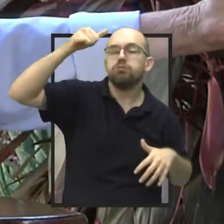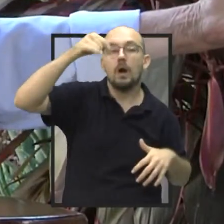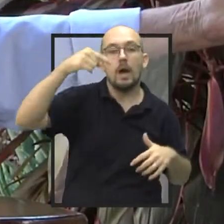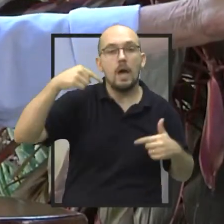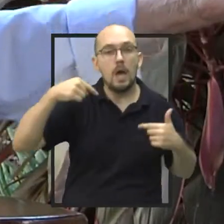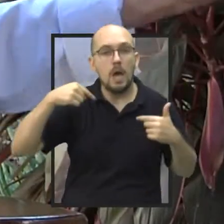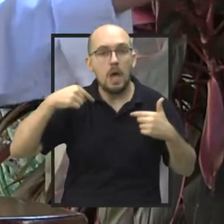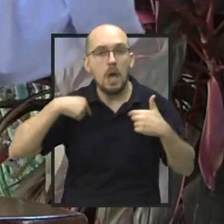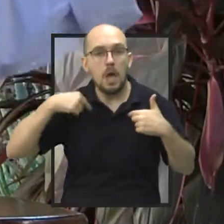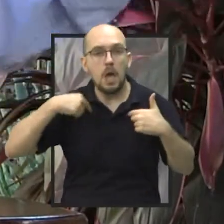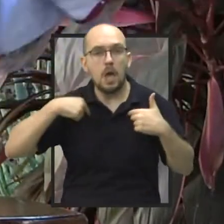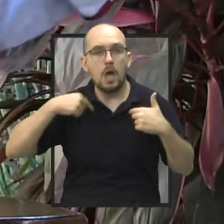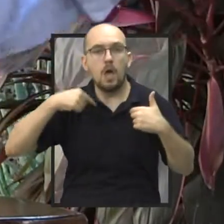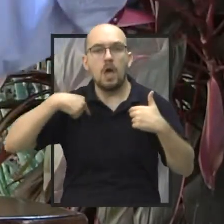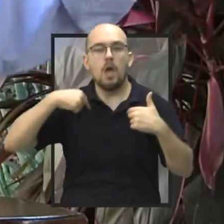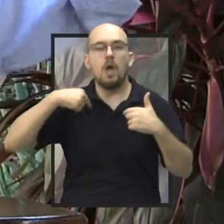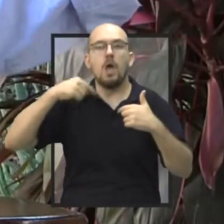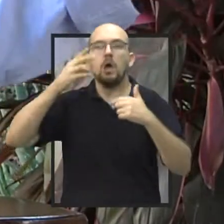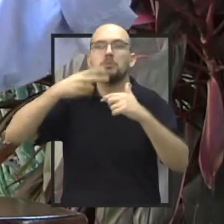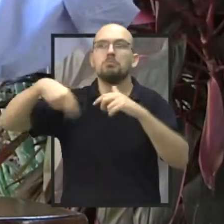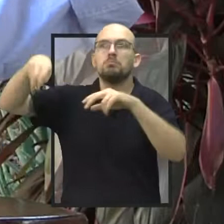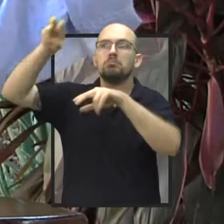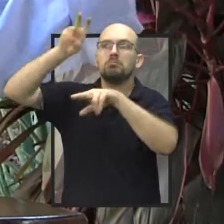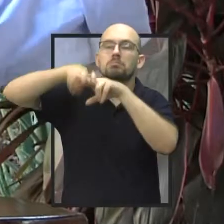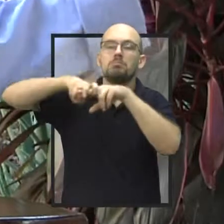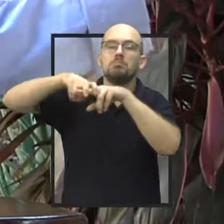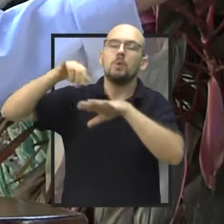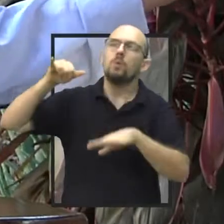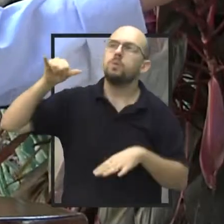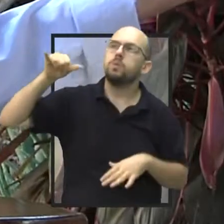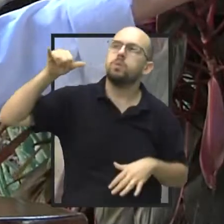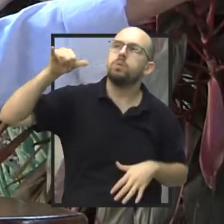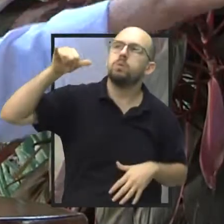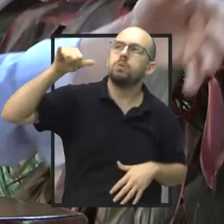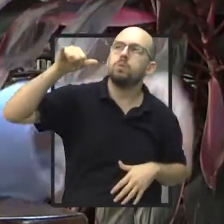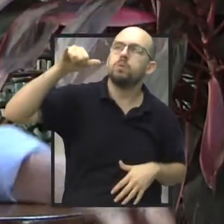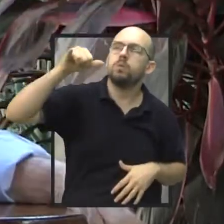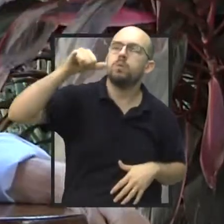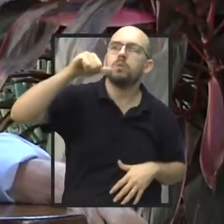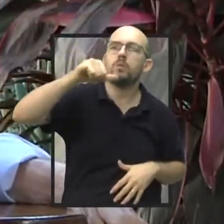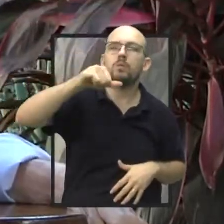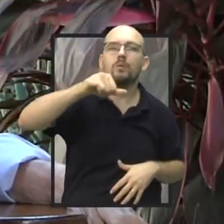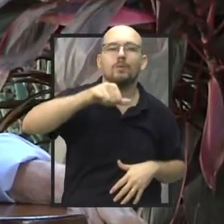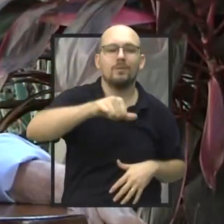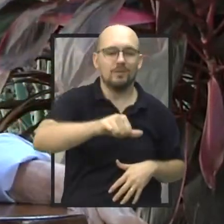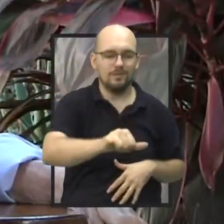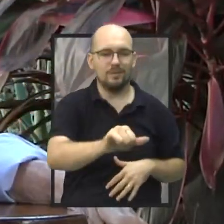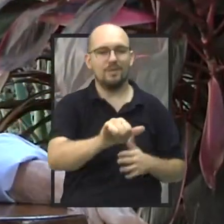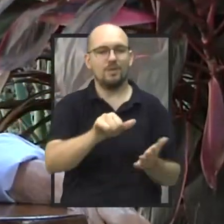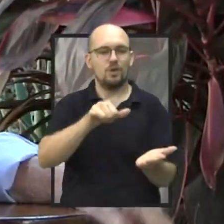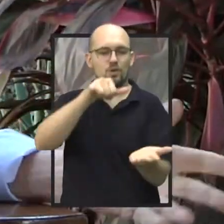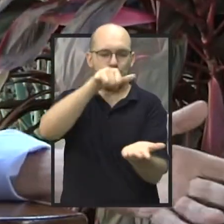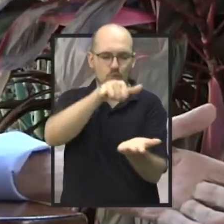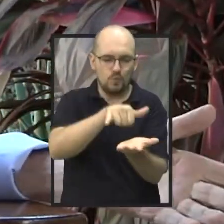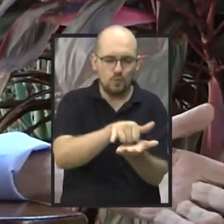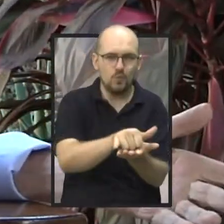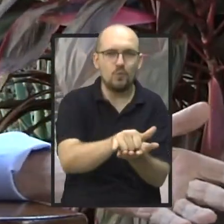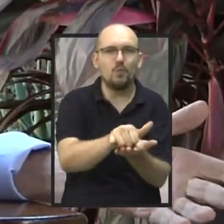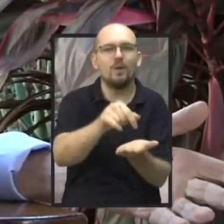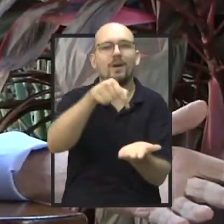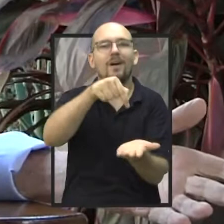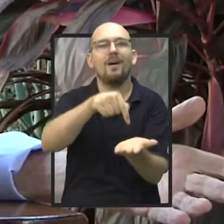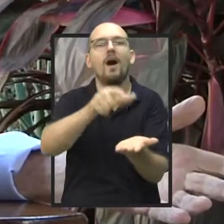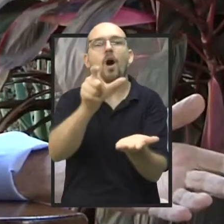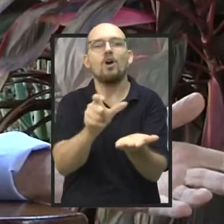para um país nada menos que maravilhoso chamado Brasil. E eu cheguei